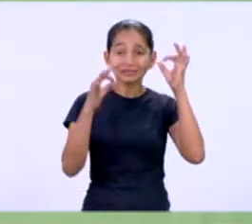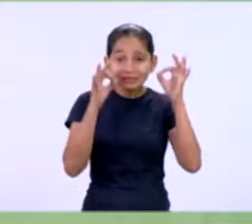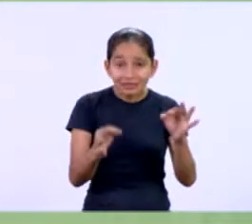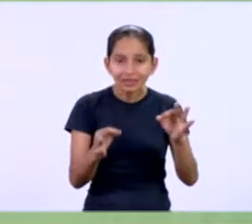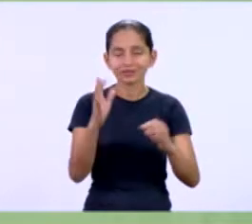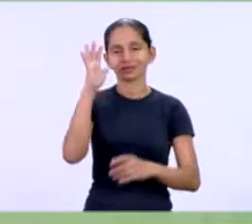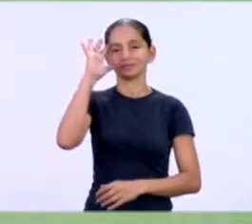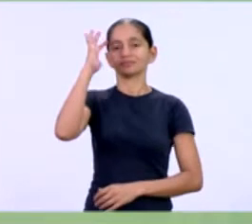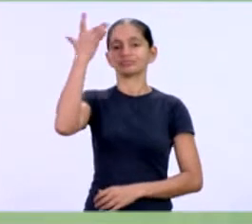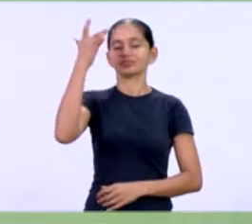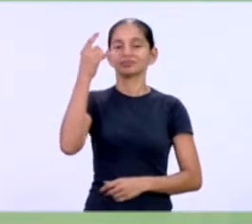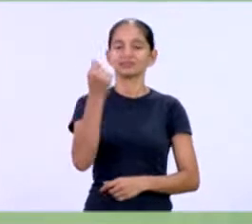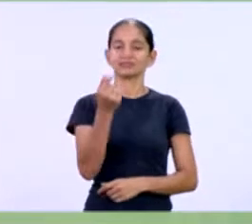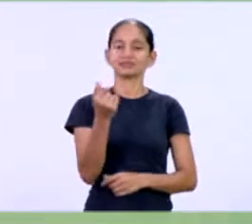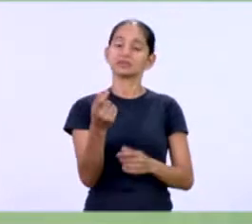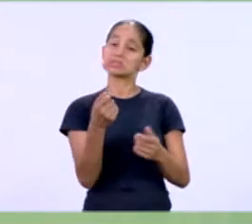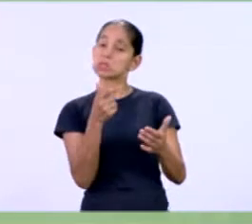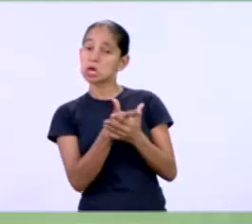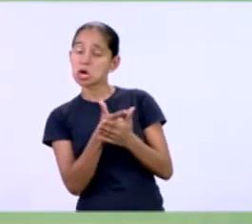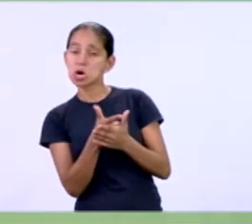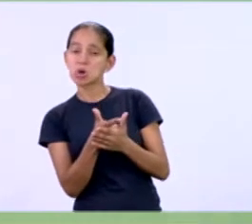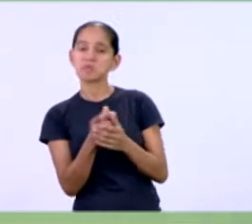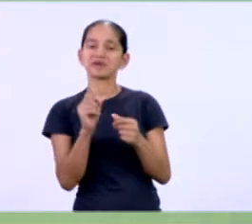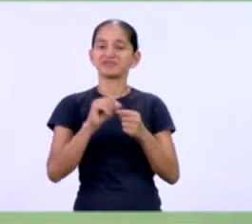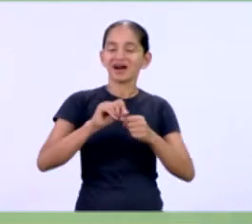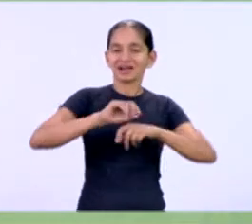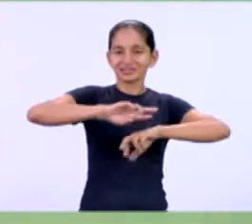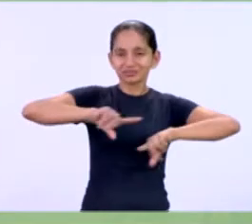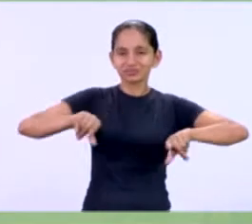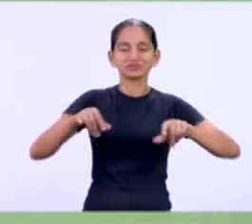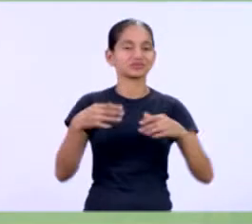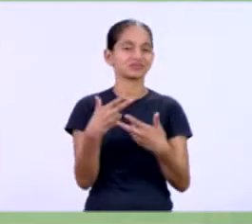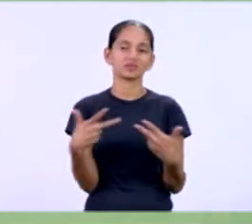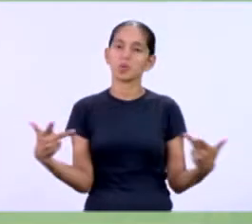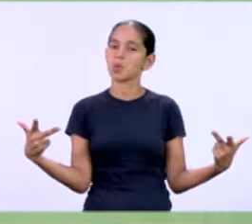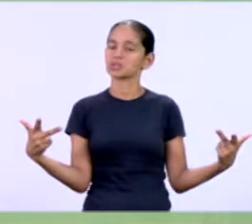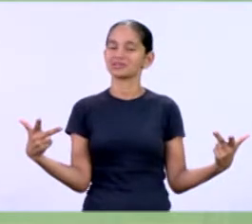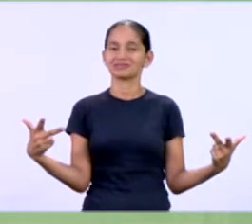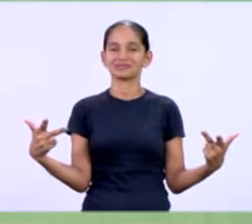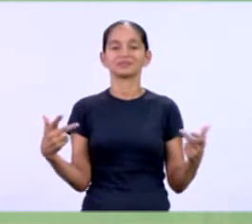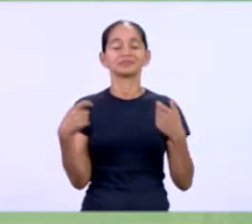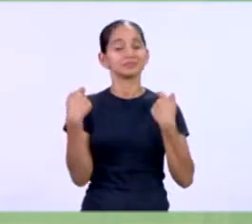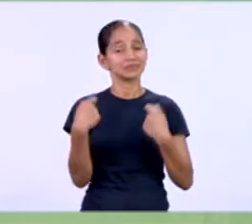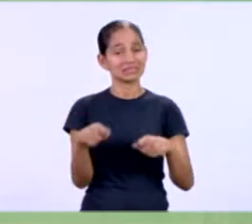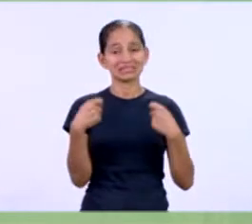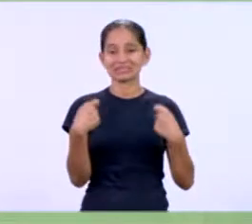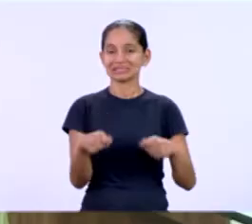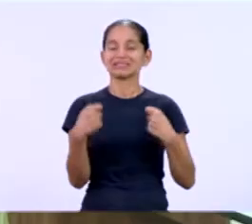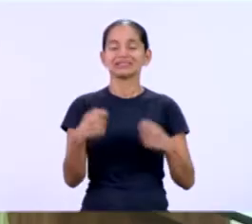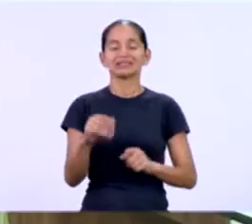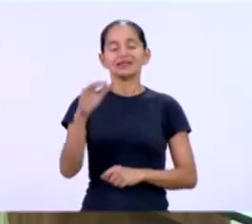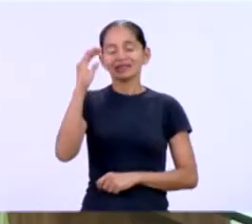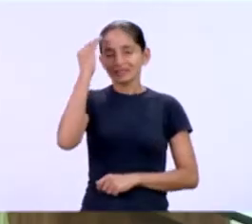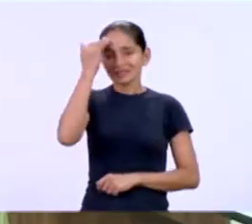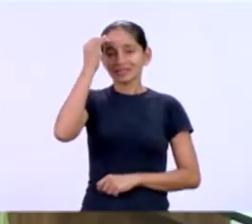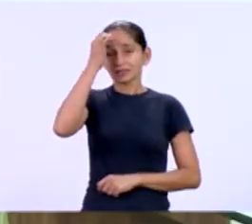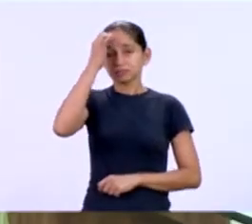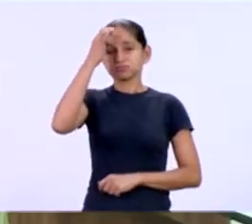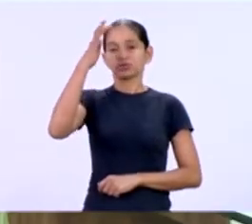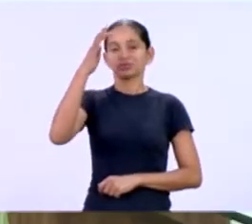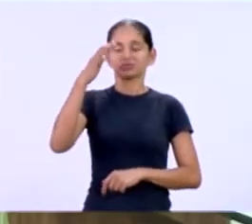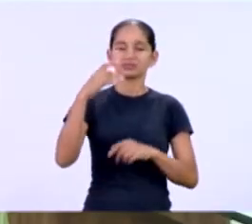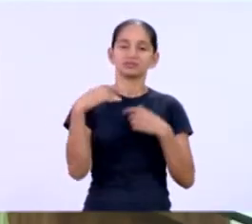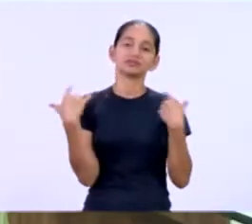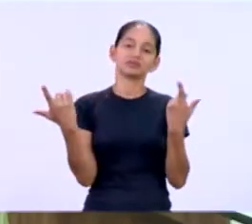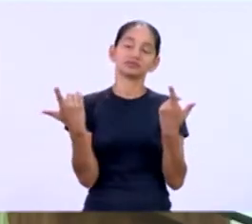decisões financeiras. Então é um conceito muito interessante sobre o que são finanças, né? É uma coisa que o Gitman aí,